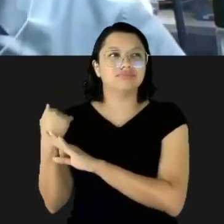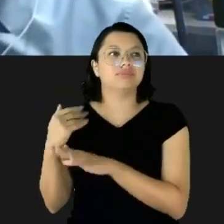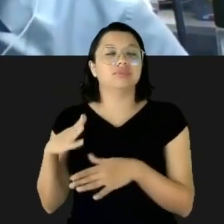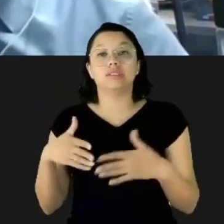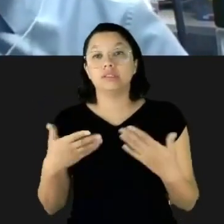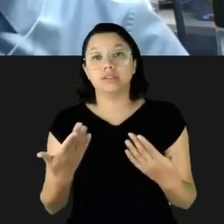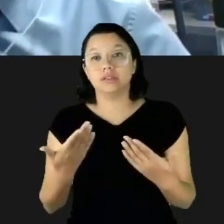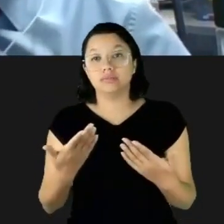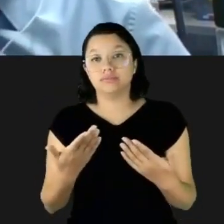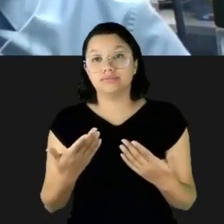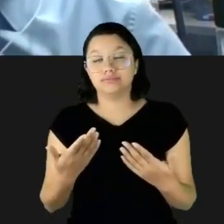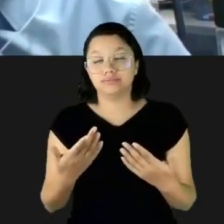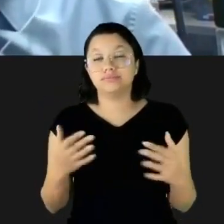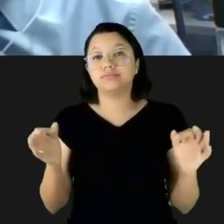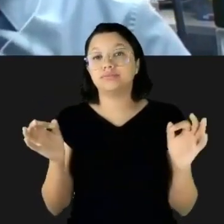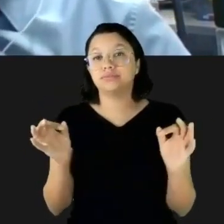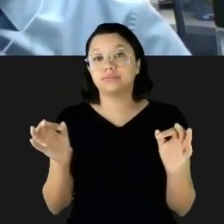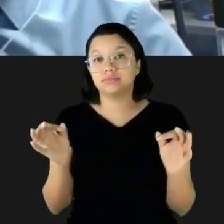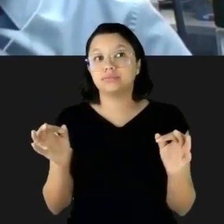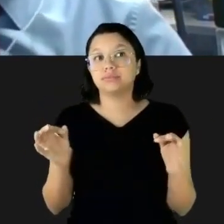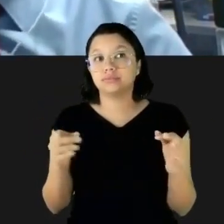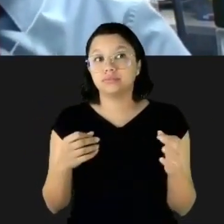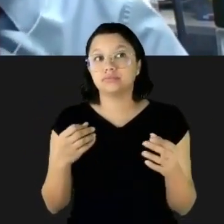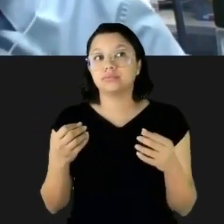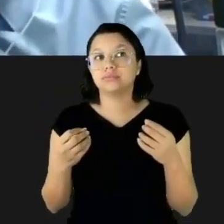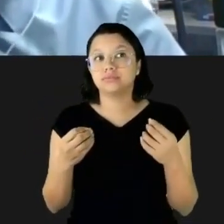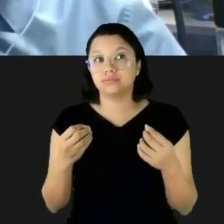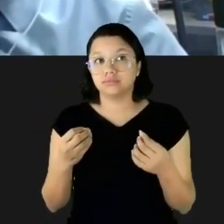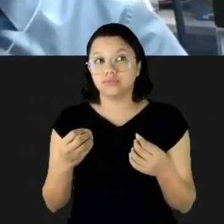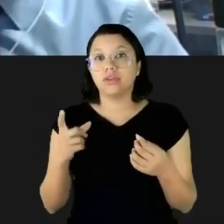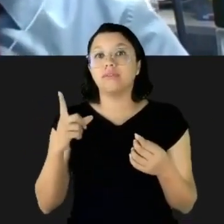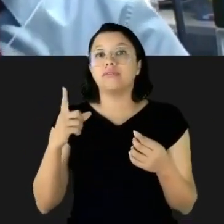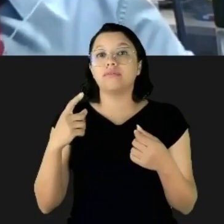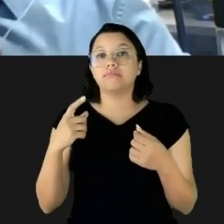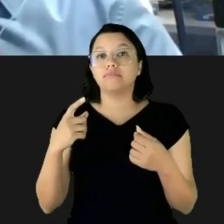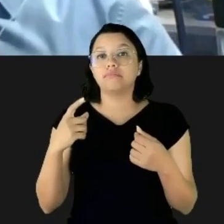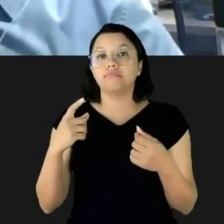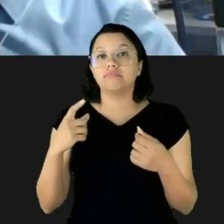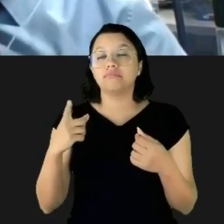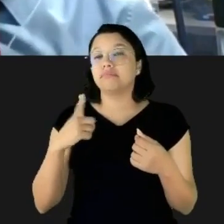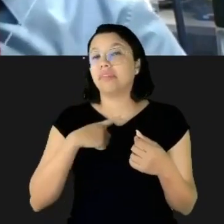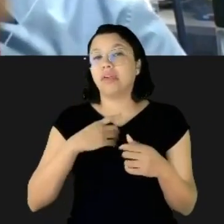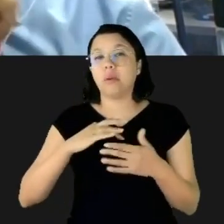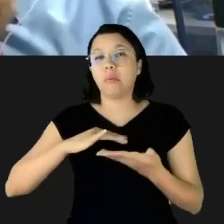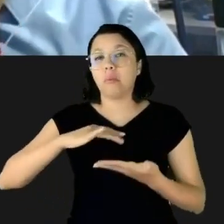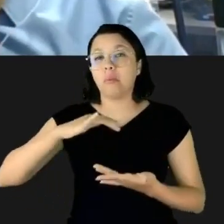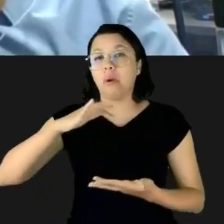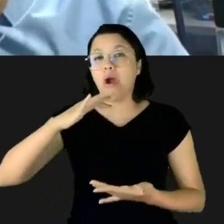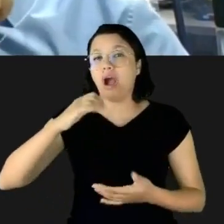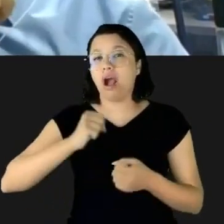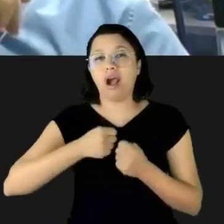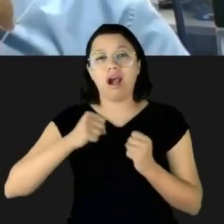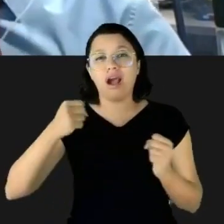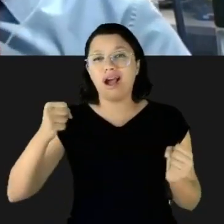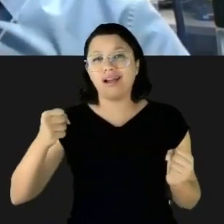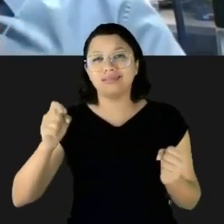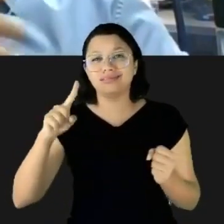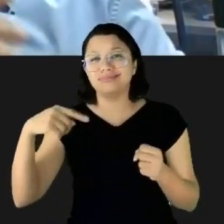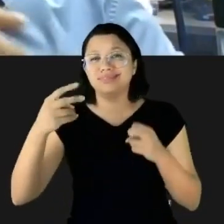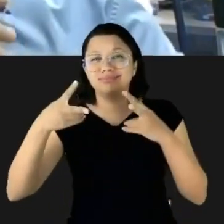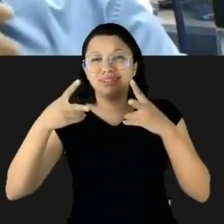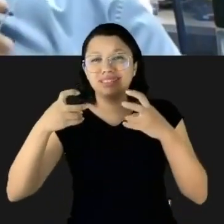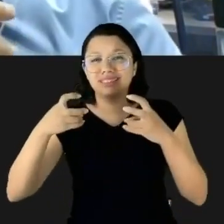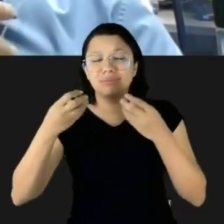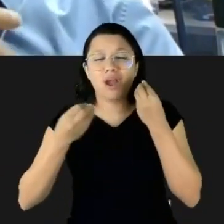você acaba ficando com o volume e depois não percebe quanto está